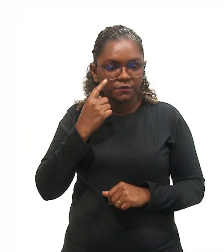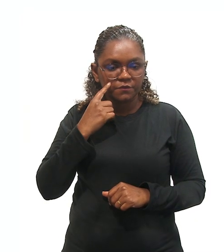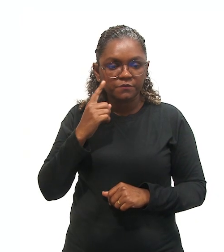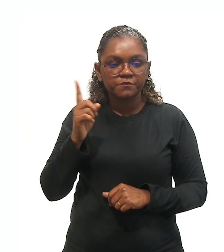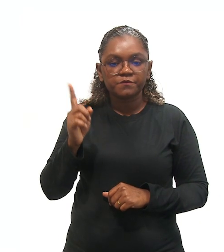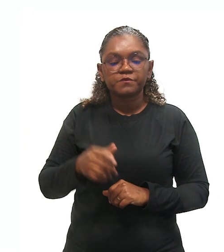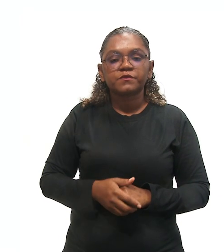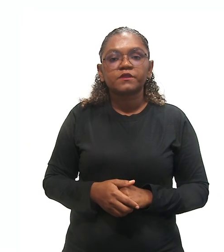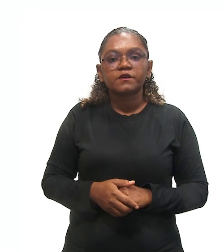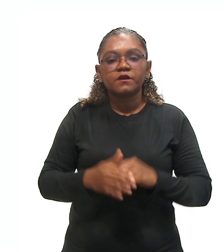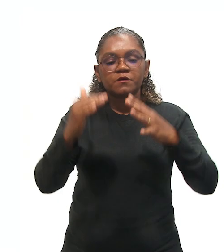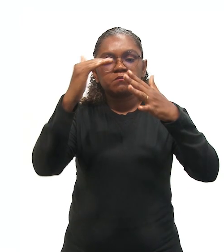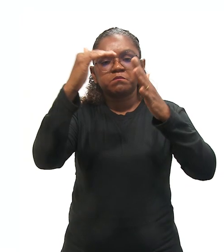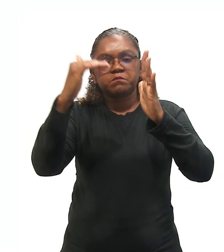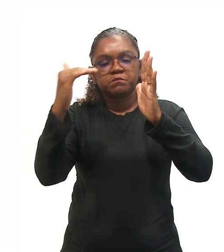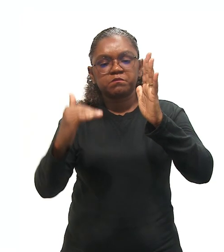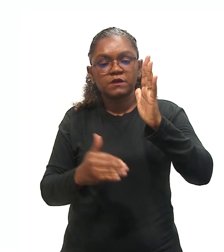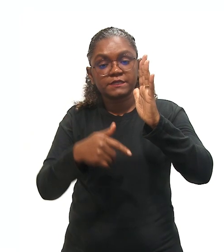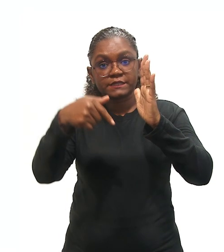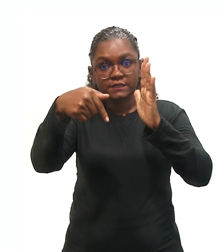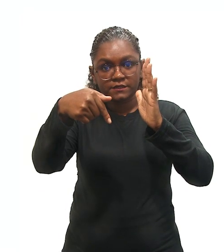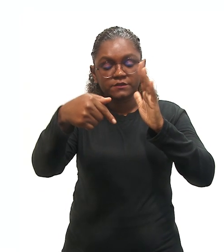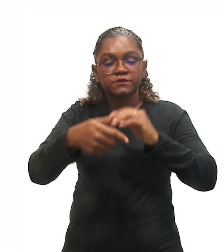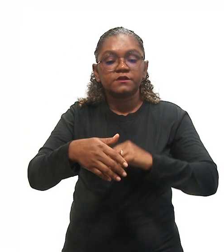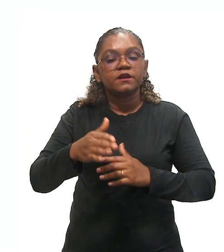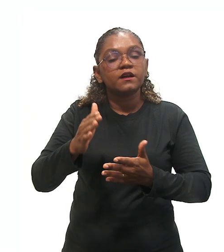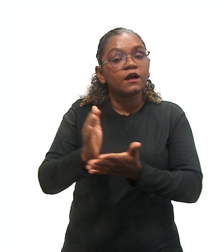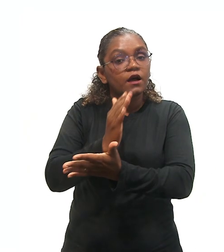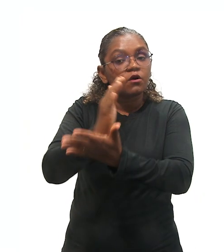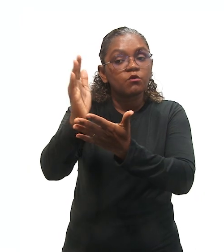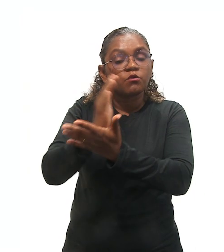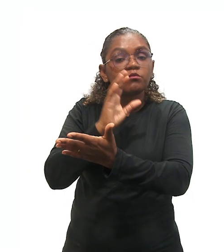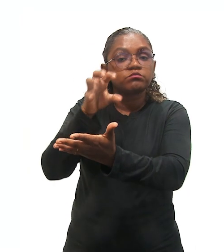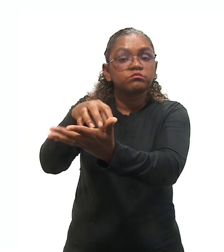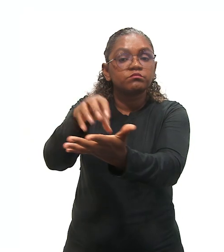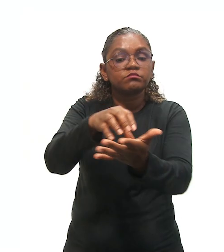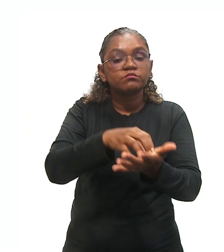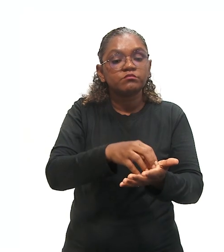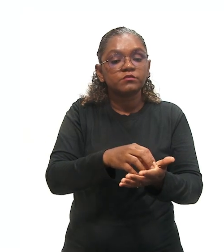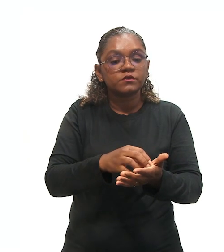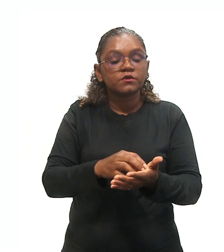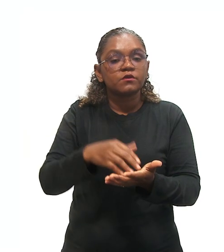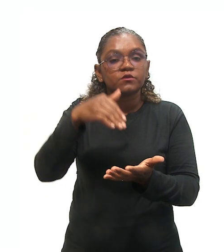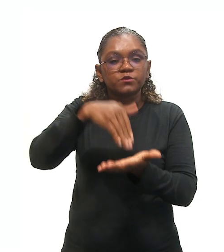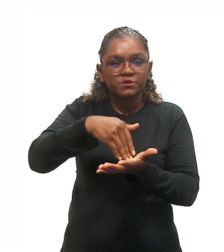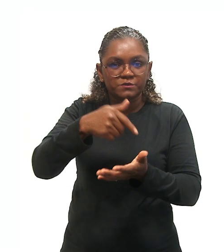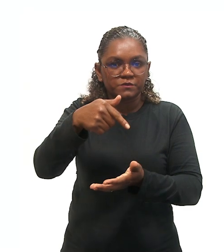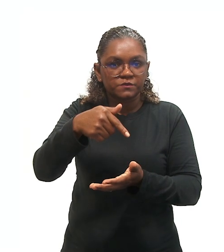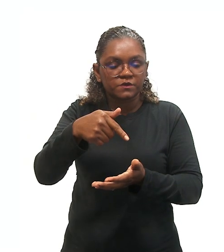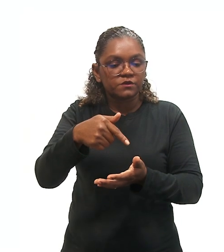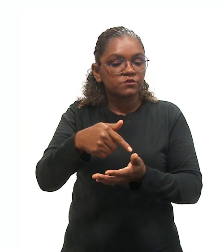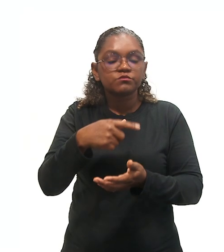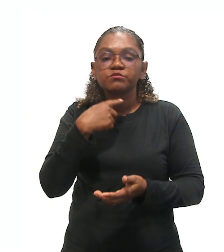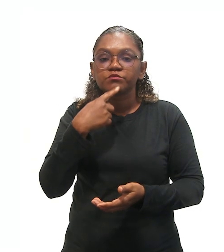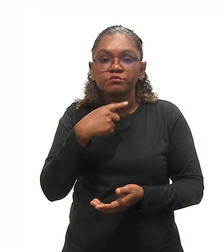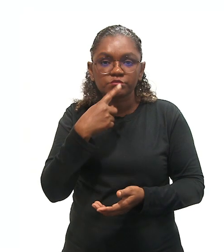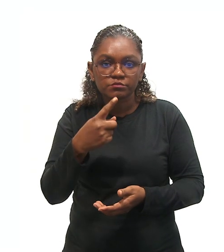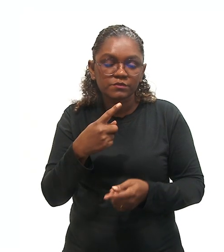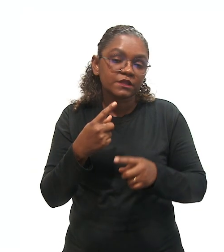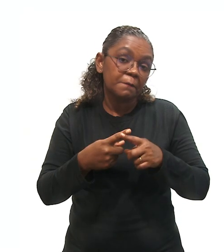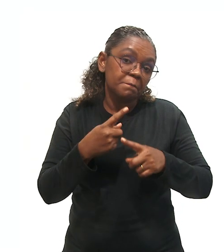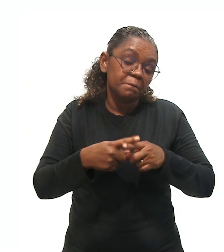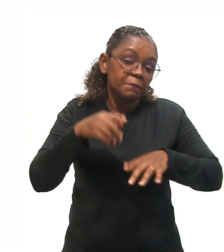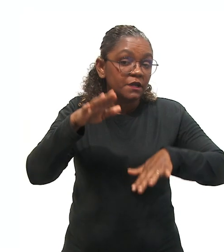códigos, 7 níveis de desdobramento. Algumas entidades não chegam no 7º, tá? Vai depender